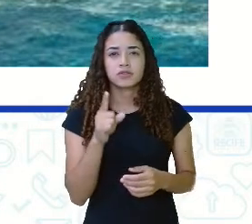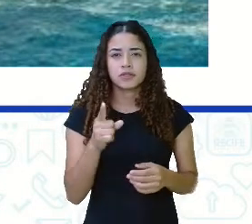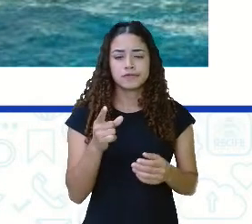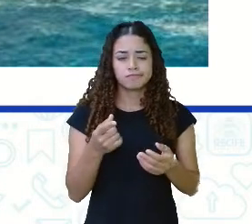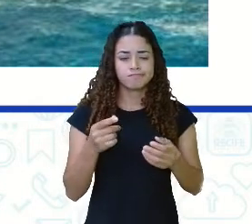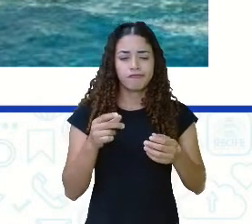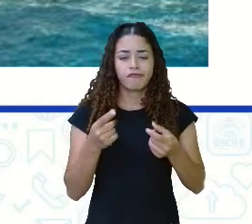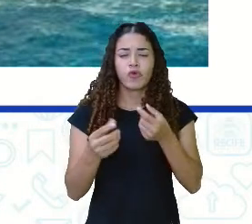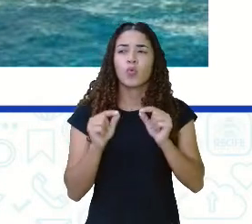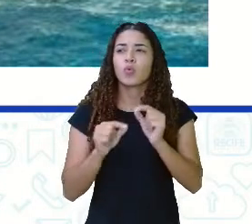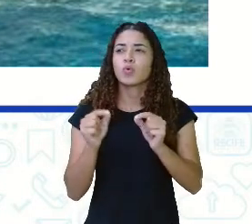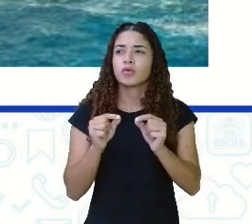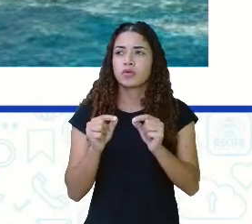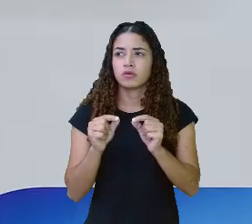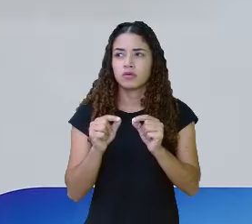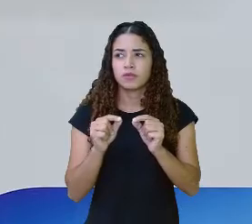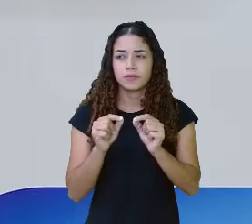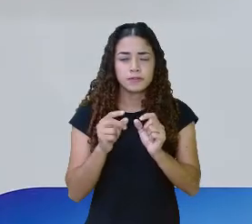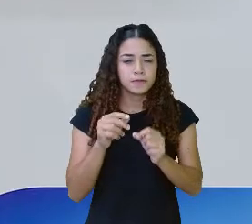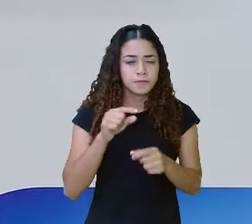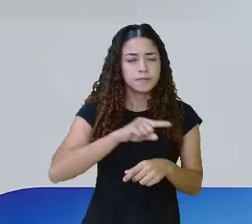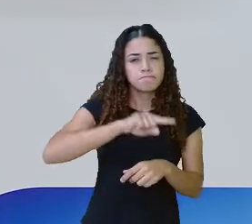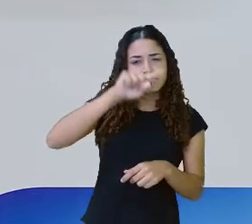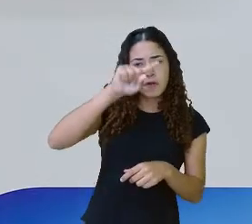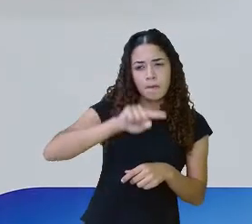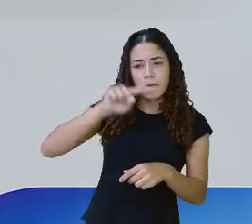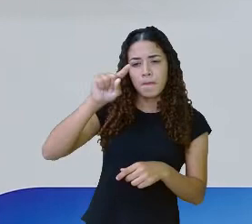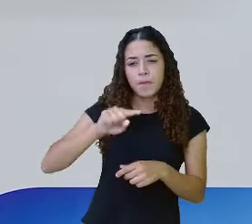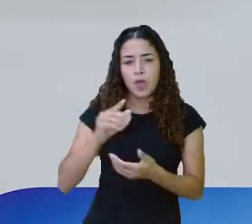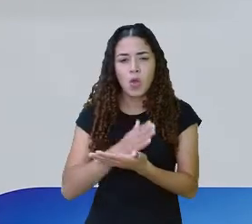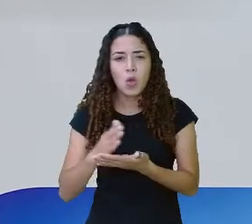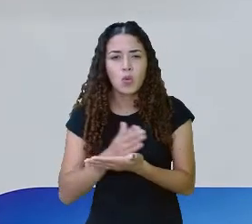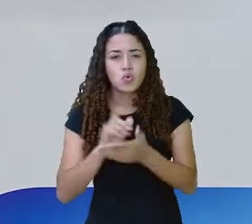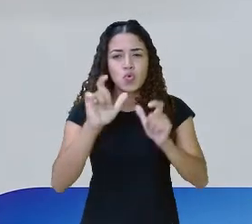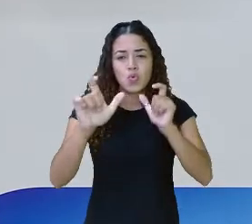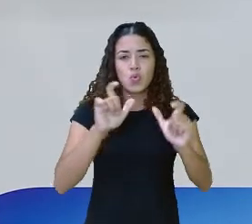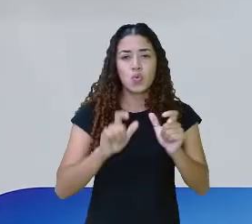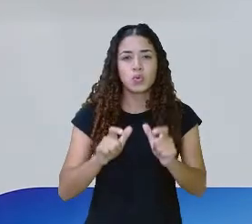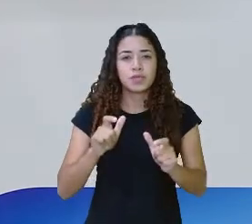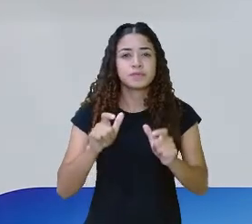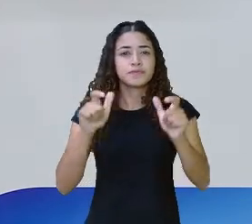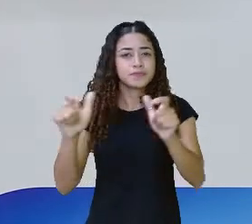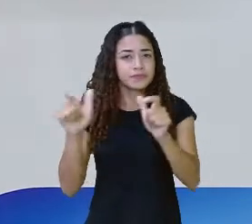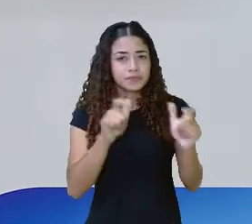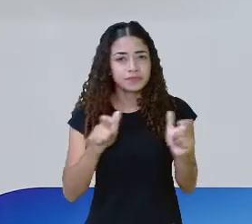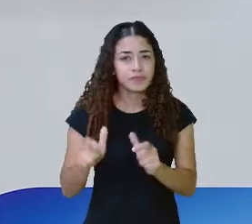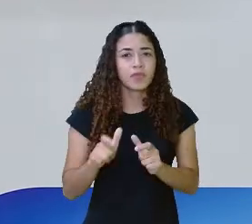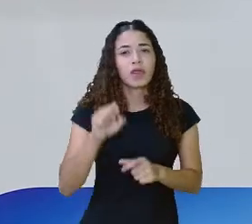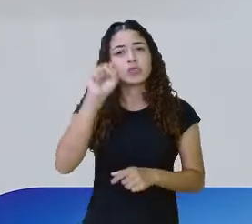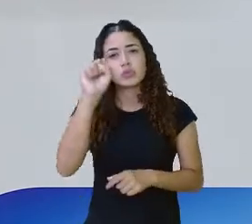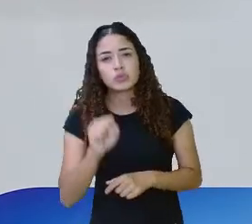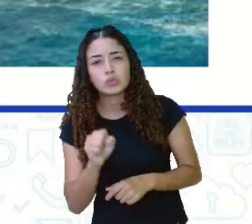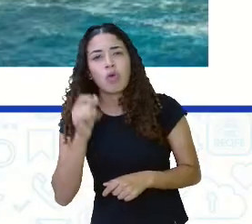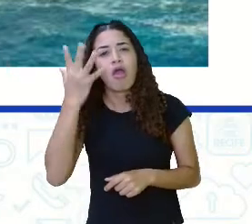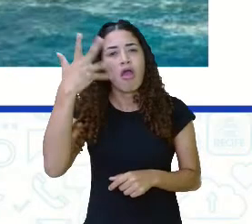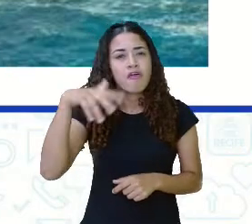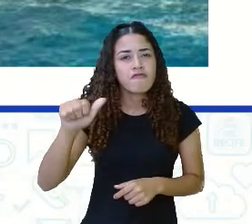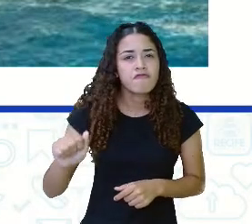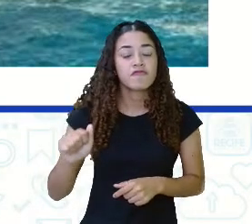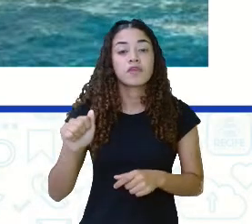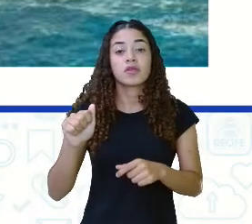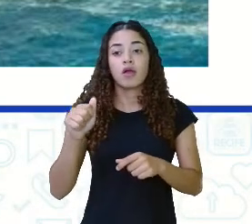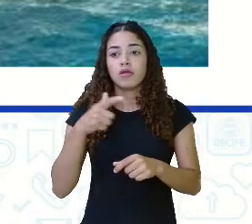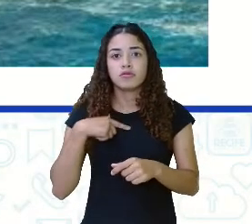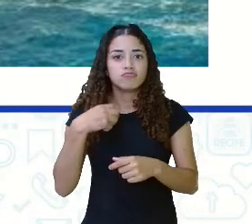né? De algumas regiões em alguns continentes. Então, América do Sul, Austrália, África, ele andou